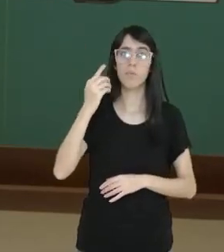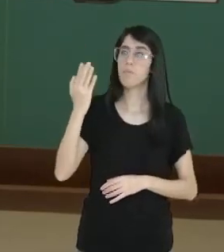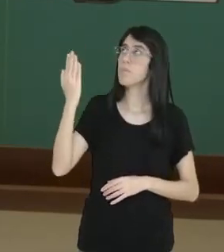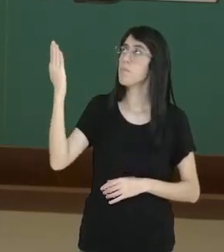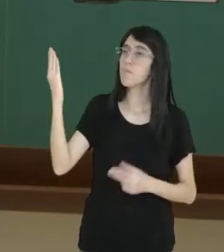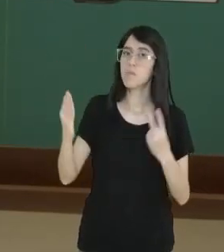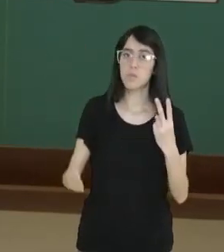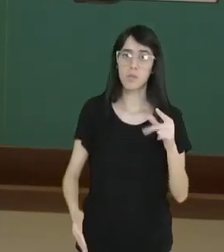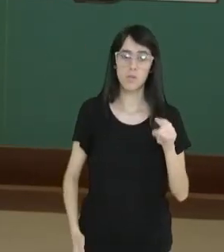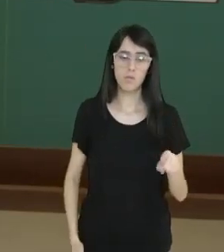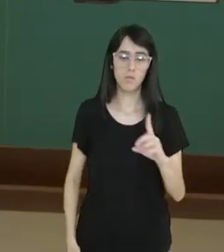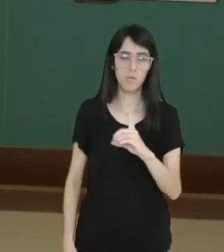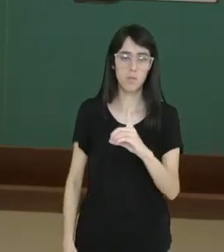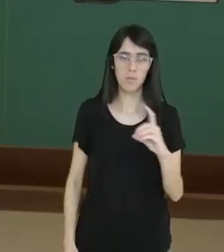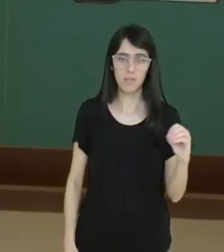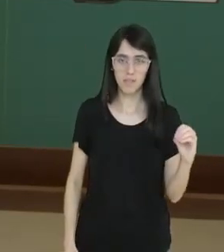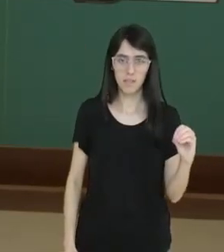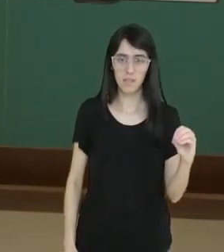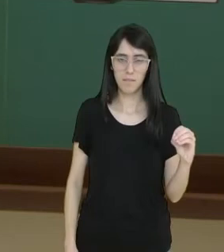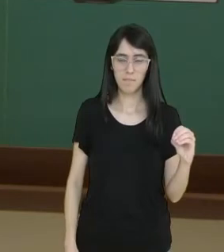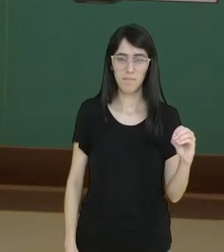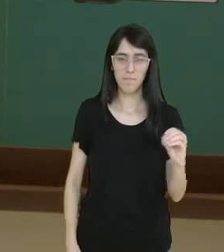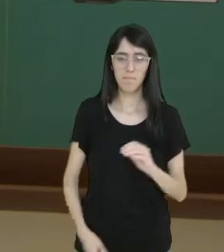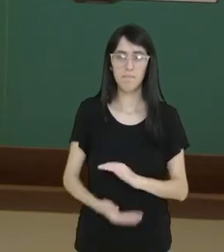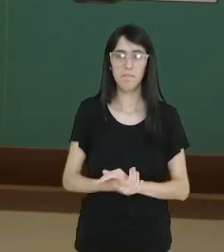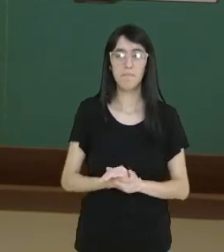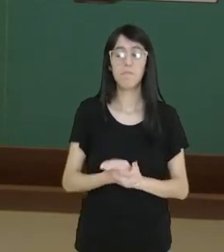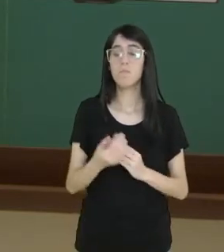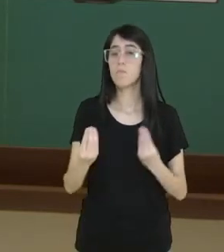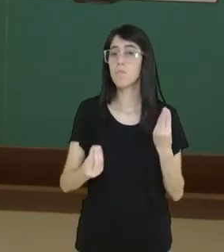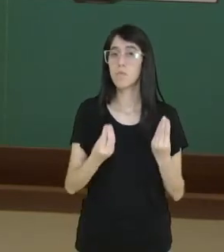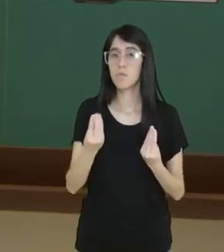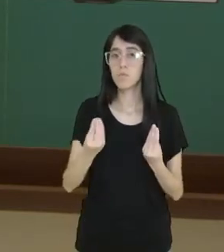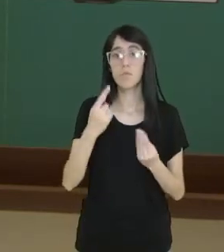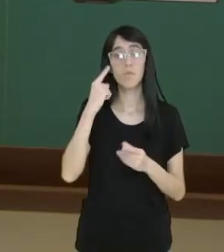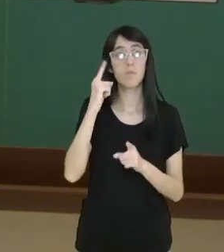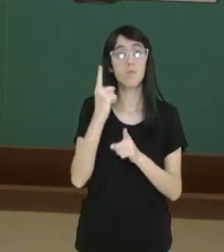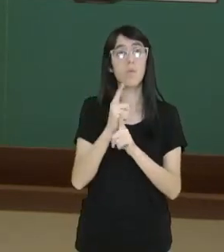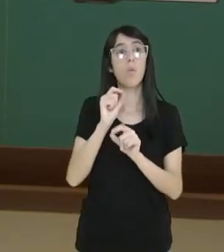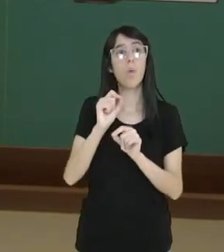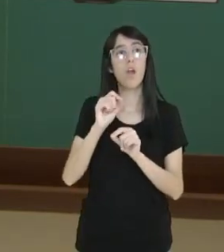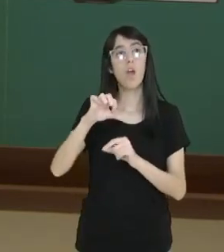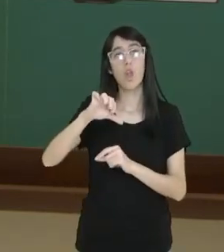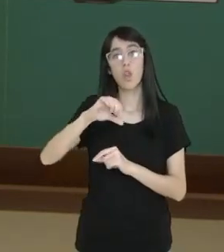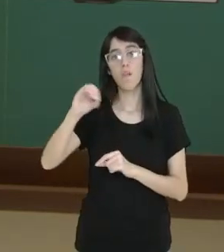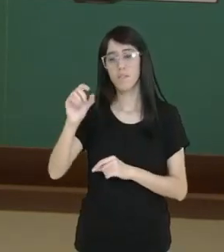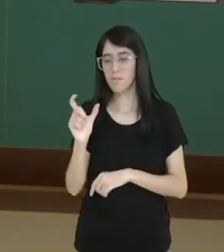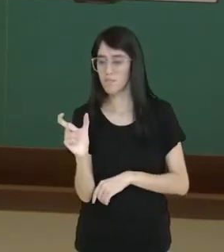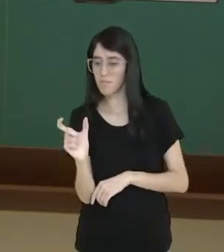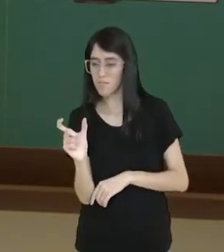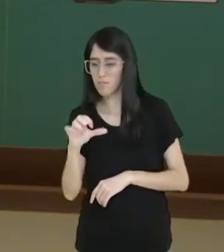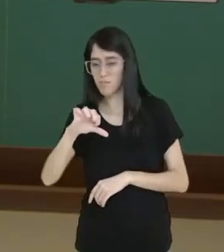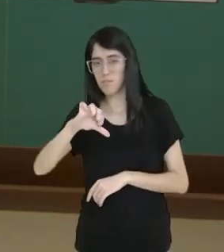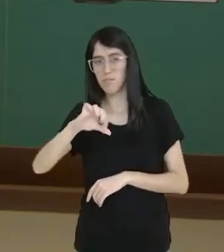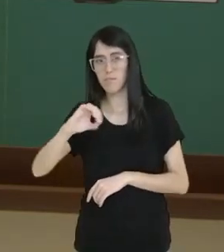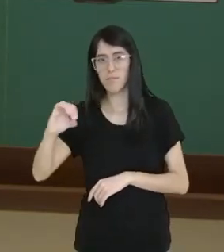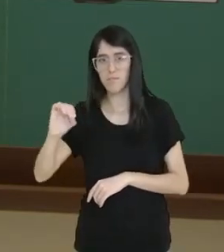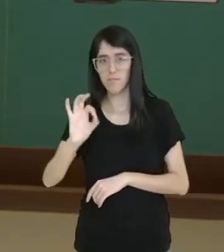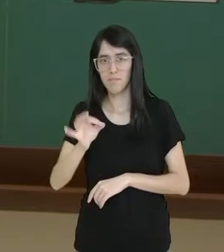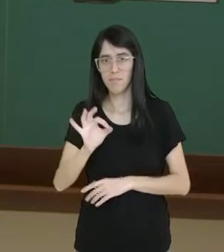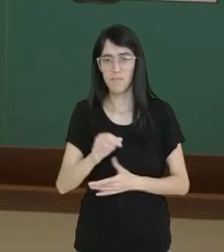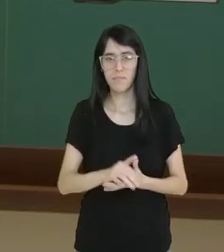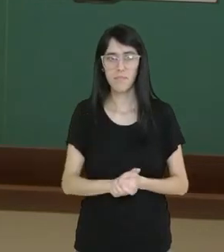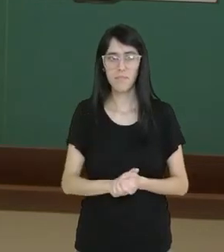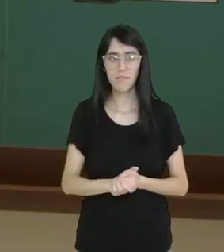2.100, ok? Esse pequenininho, 1.200. Então, eu consegui que essa distância aqui é 900. 900, ok? E